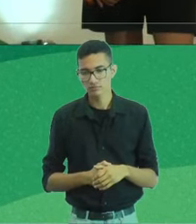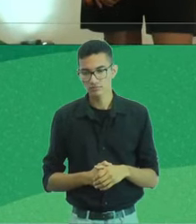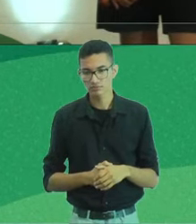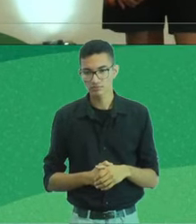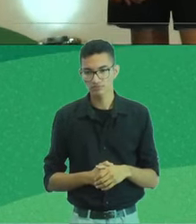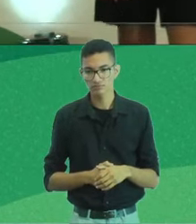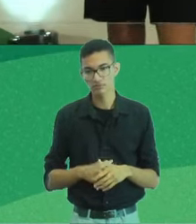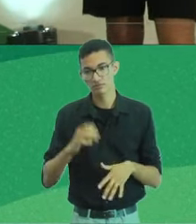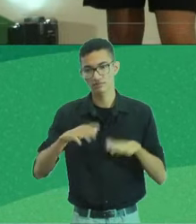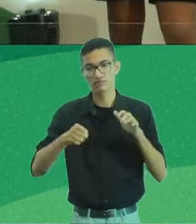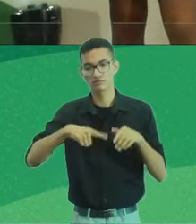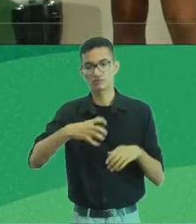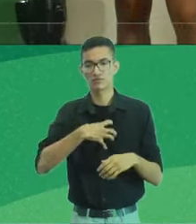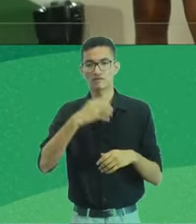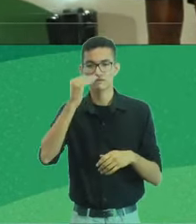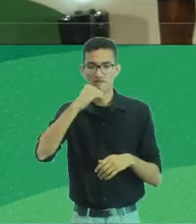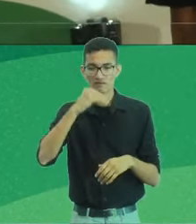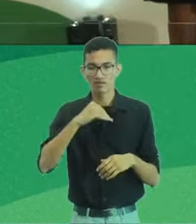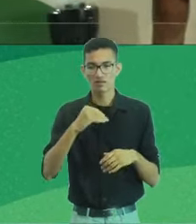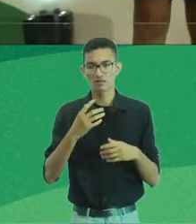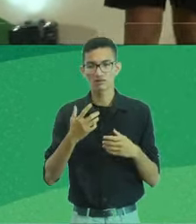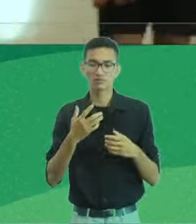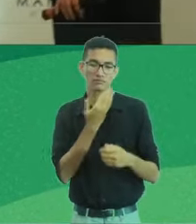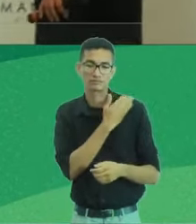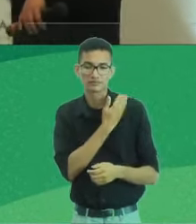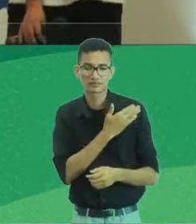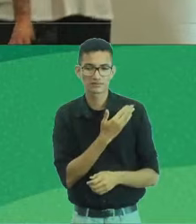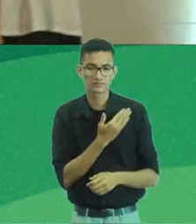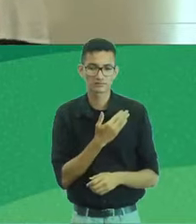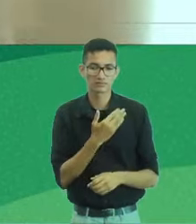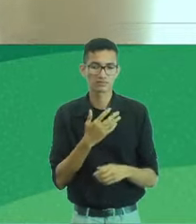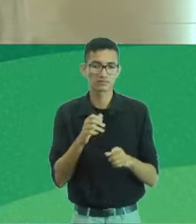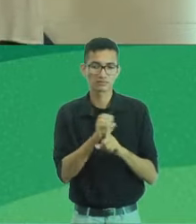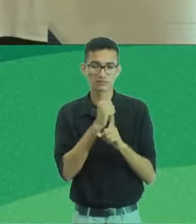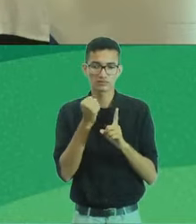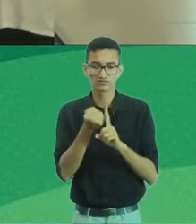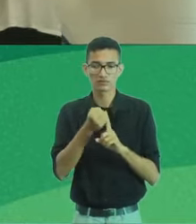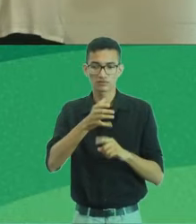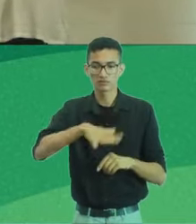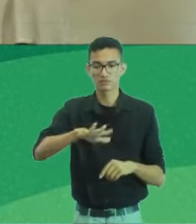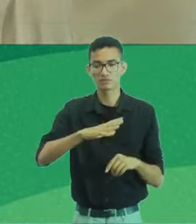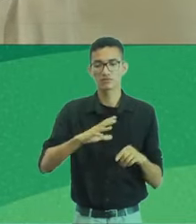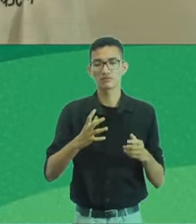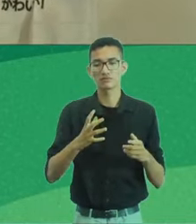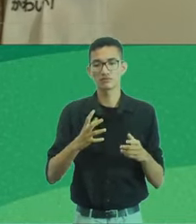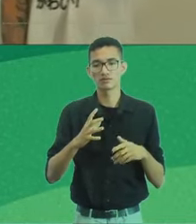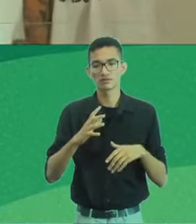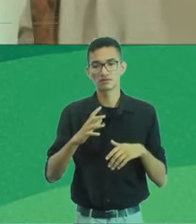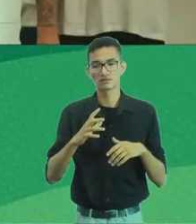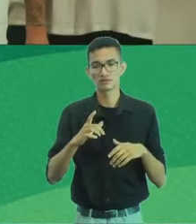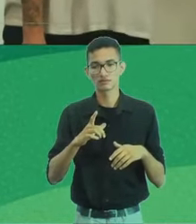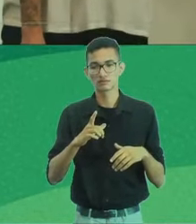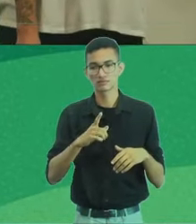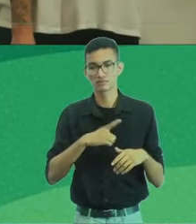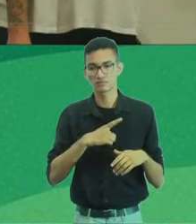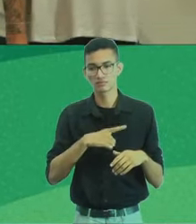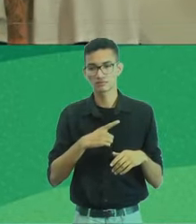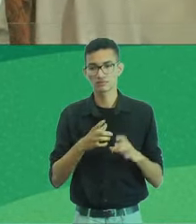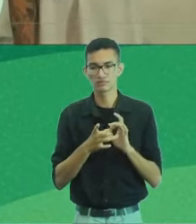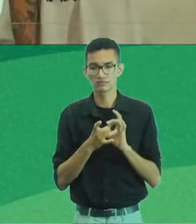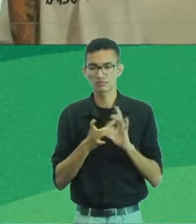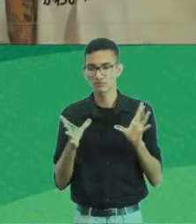S nossas fraquezas nossas nosso tipo de preconceitos que a sociedade nos implantou e nós realmente liberamos para a sociedade